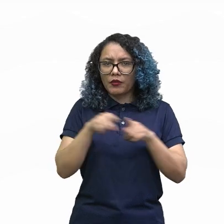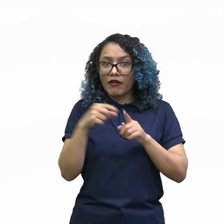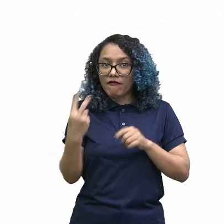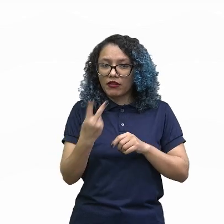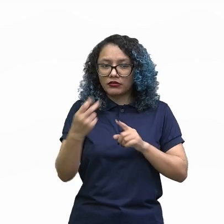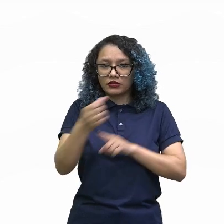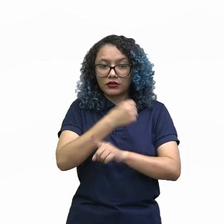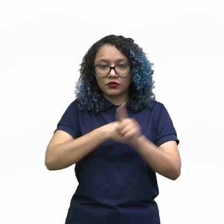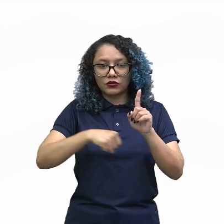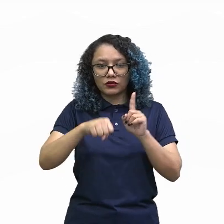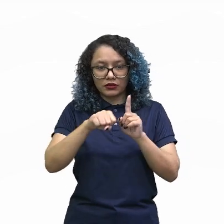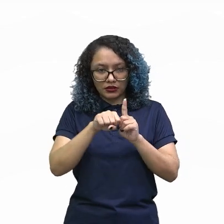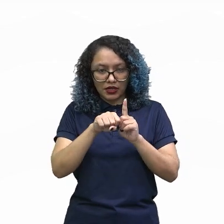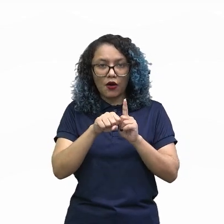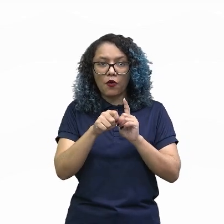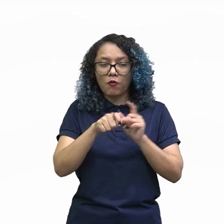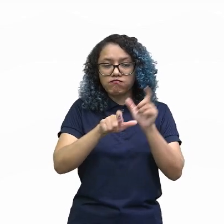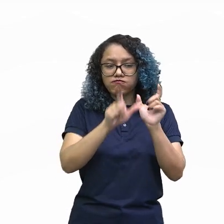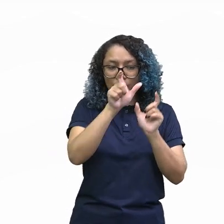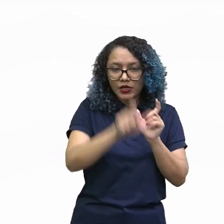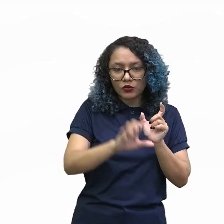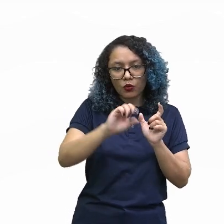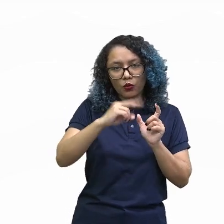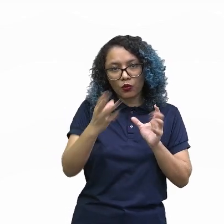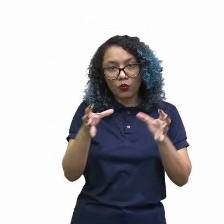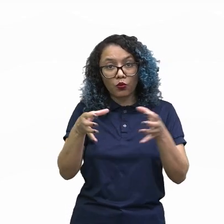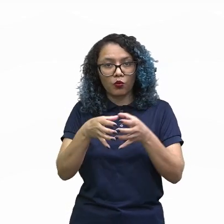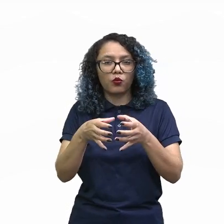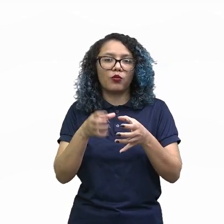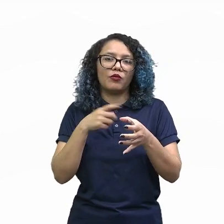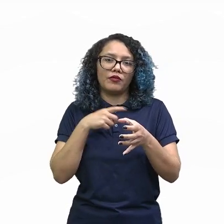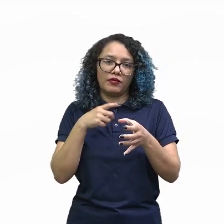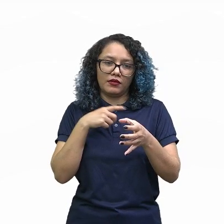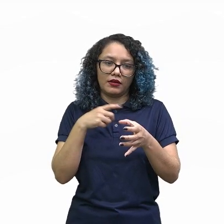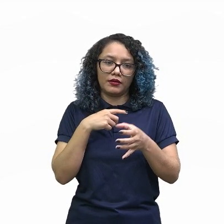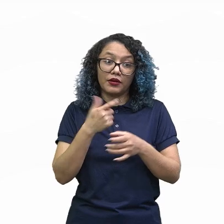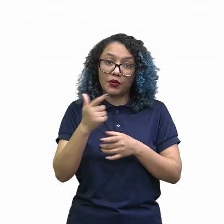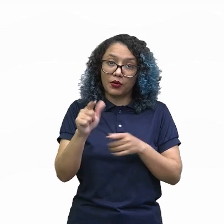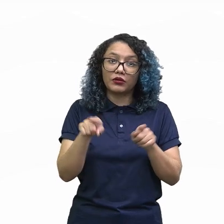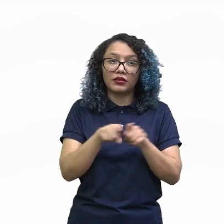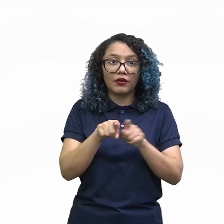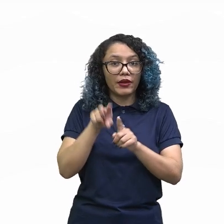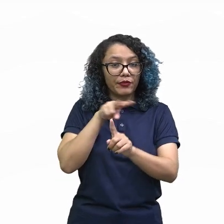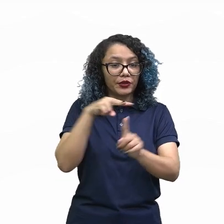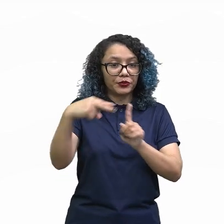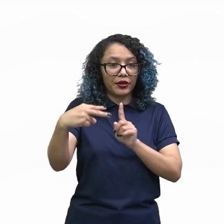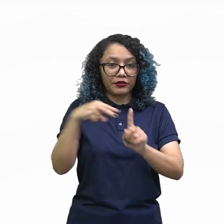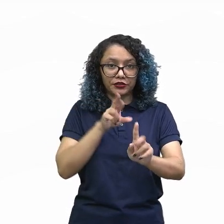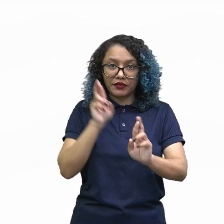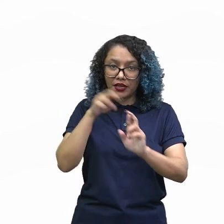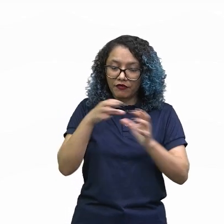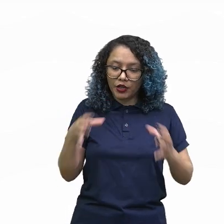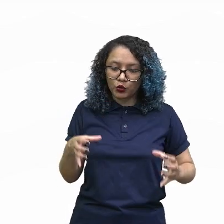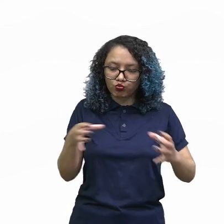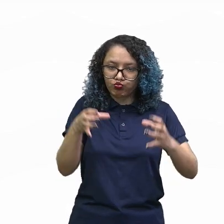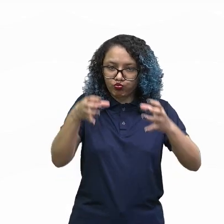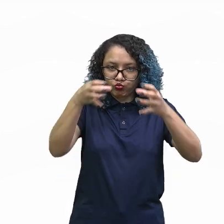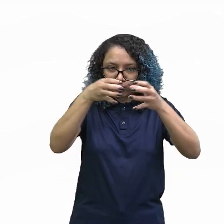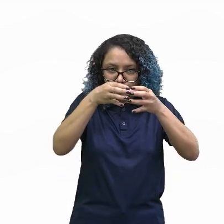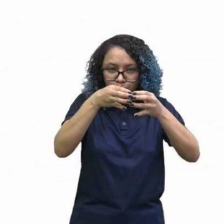que o indivíduo ou grupo possui. Então, essa é uma outra maneira de você ver a questão da estratificação social.